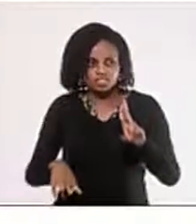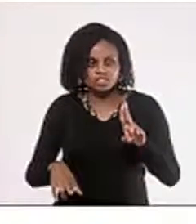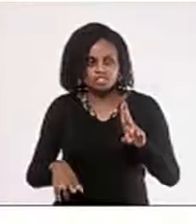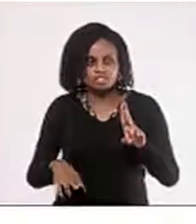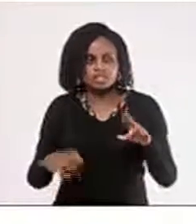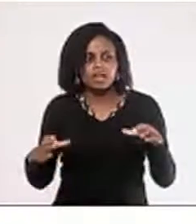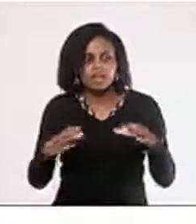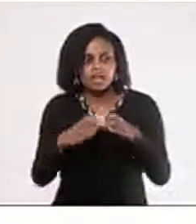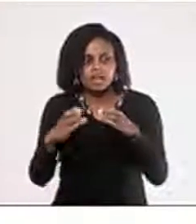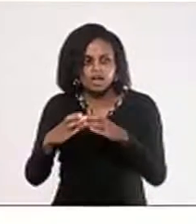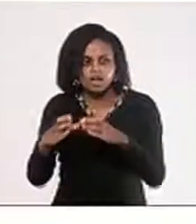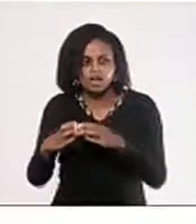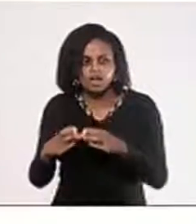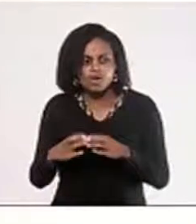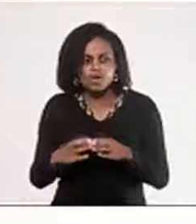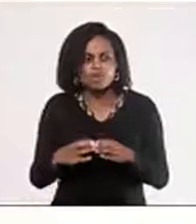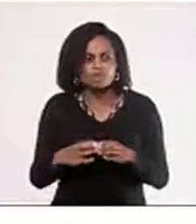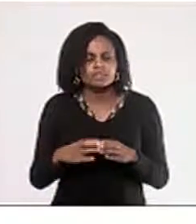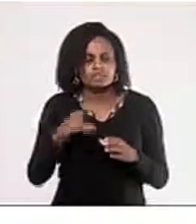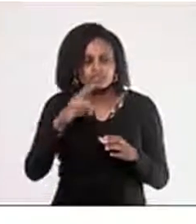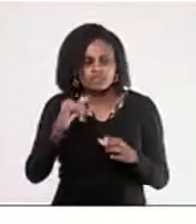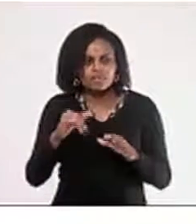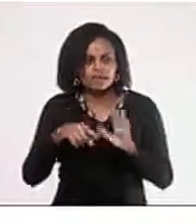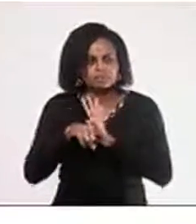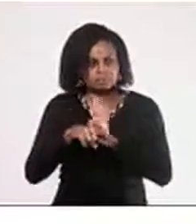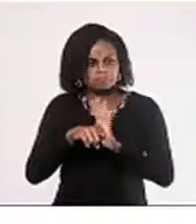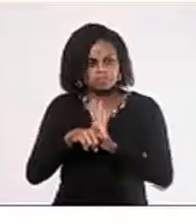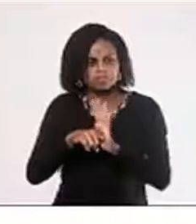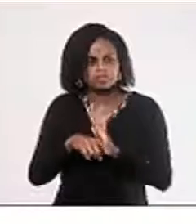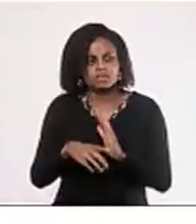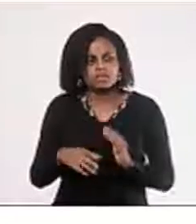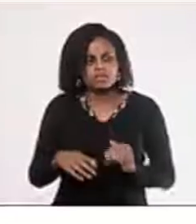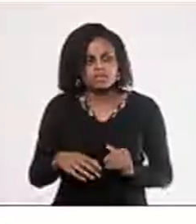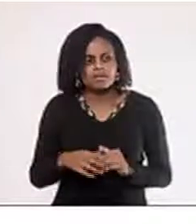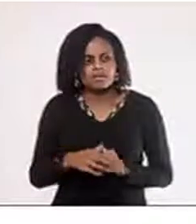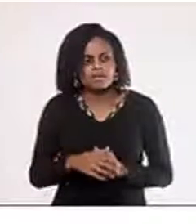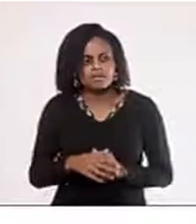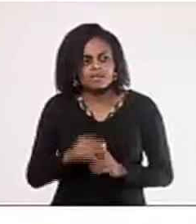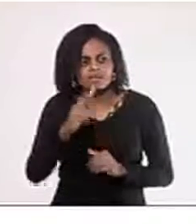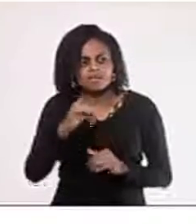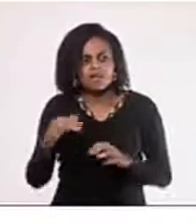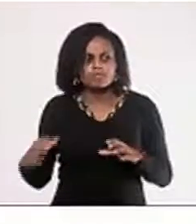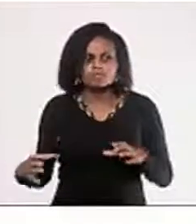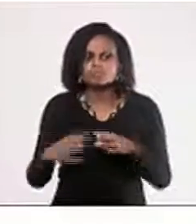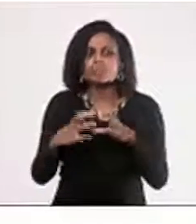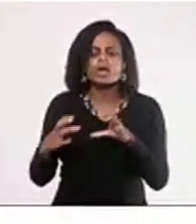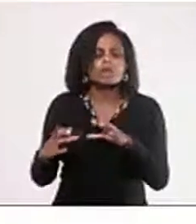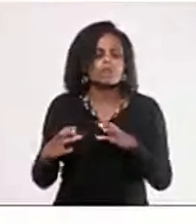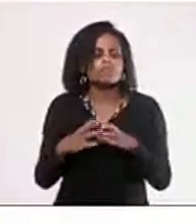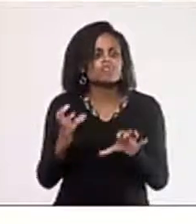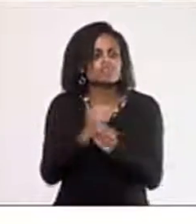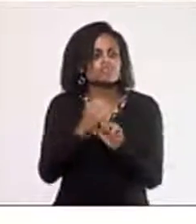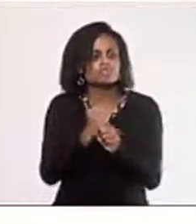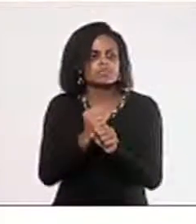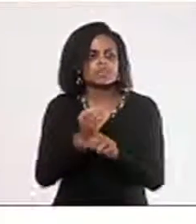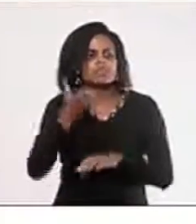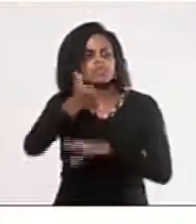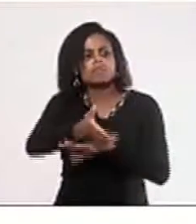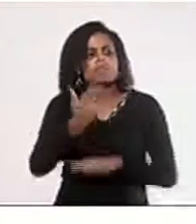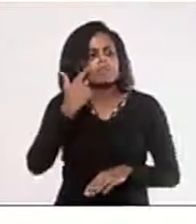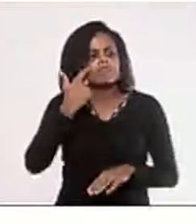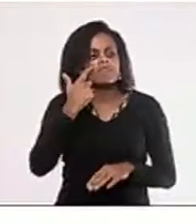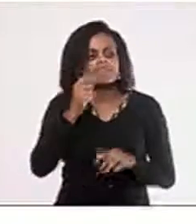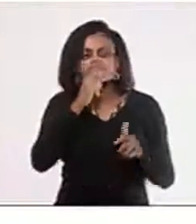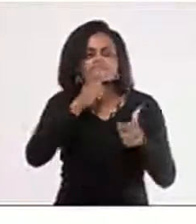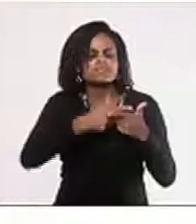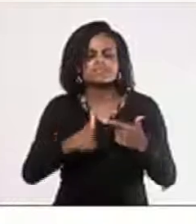Educação faz uma discussão sobre isso. Vamos fazer uma diligência, vamos juntar a Comissão de Orçamento e vamos lá. Não tem